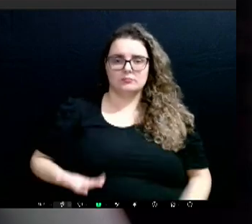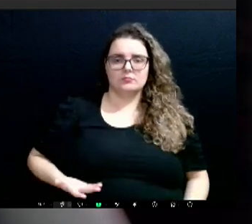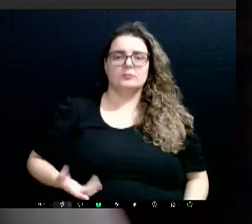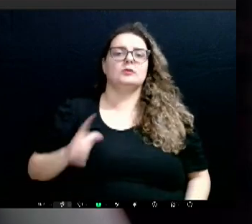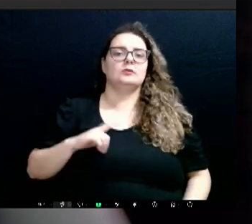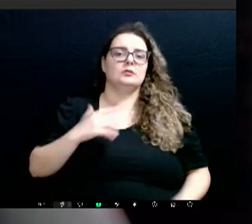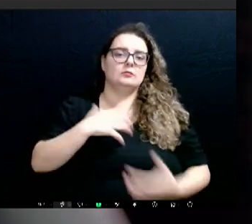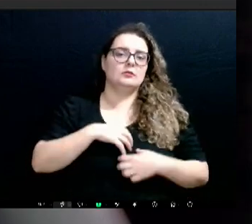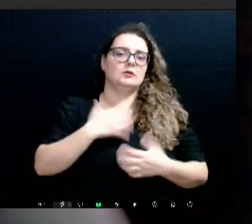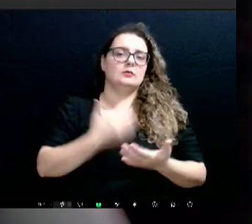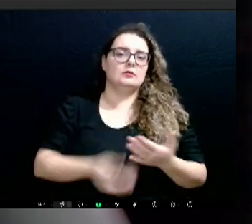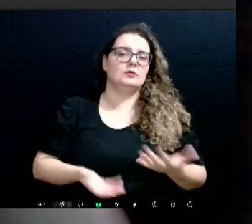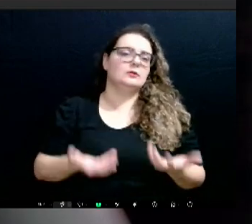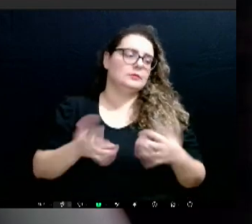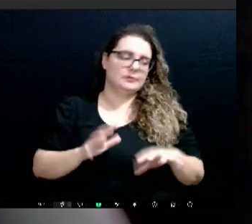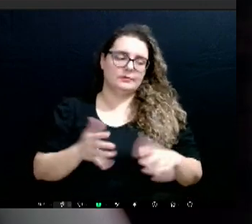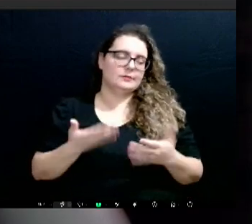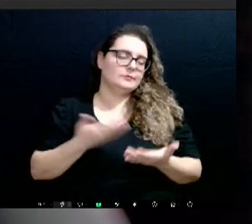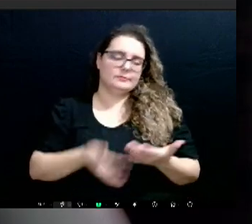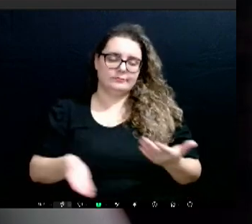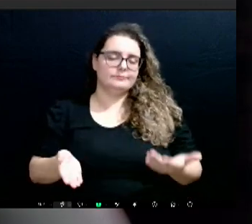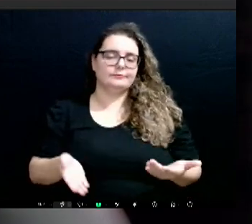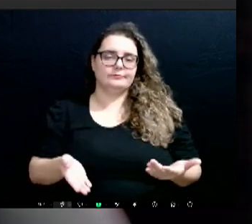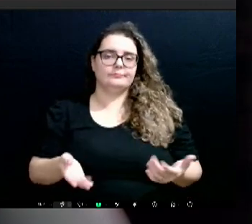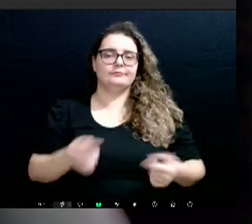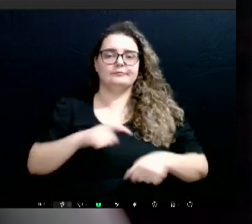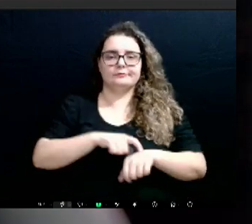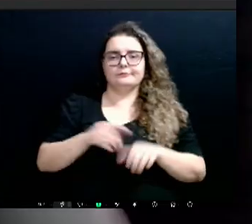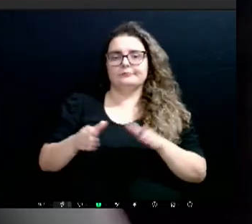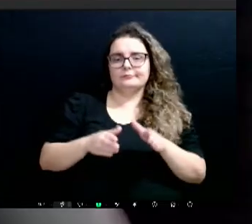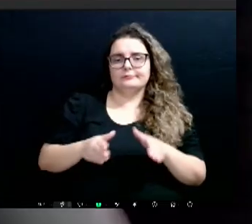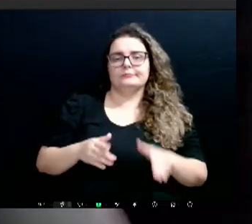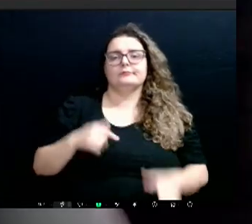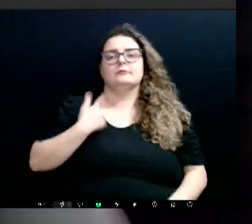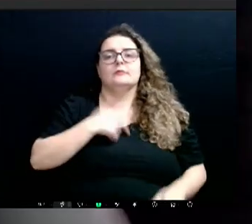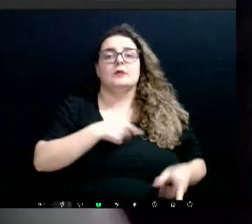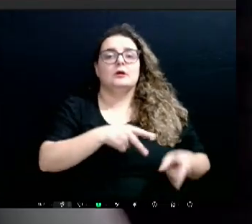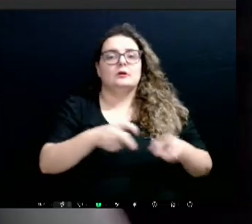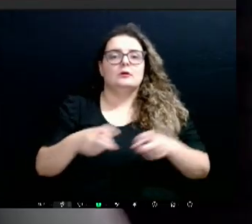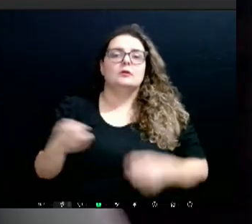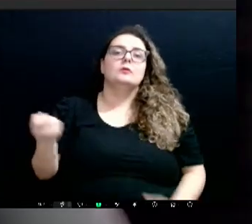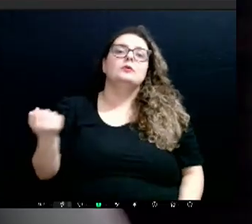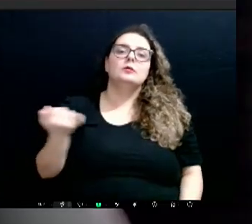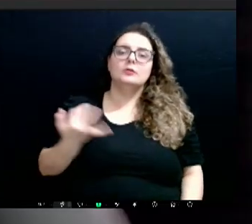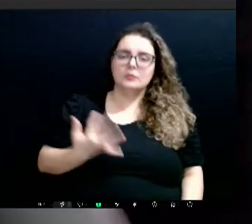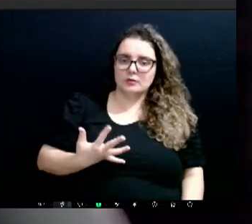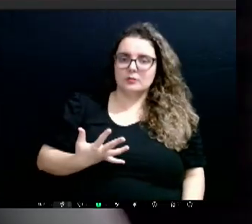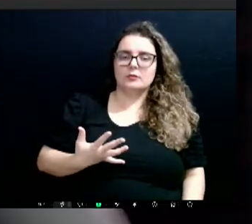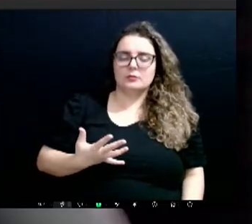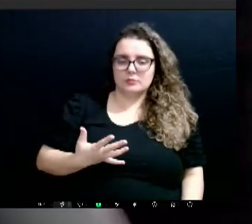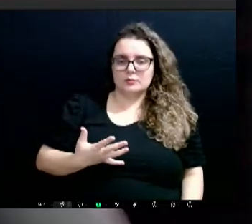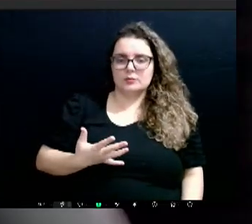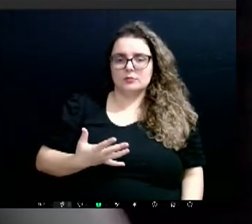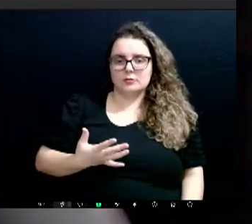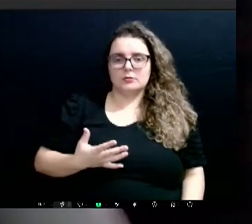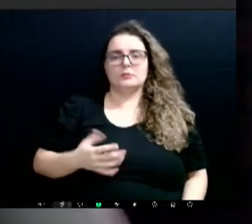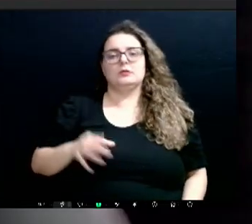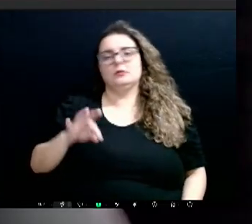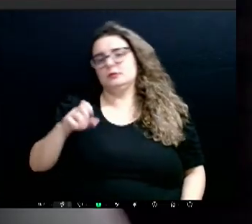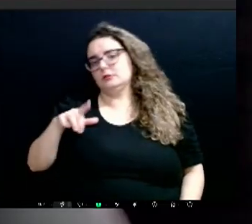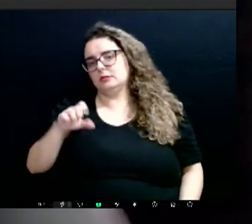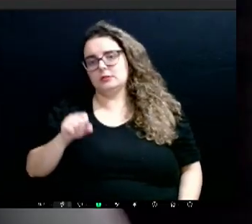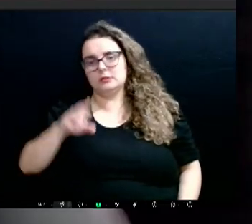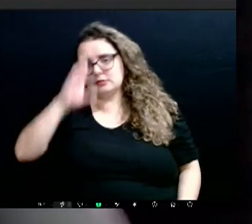não quer perder. Então, nesse momento que a gente percebe o quanto que essas telas, né, principalmente o